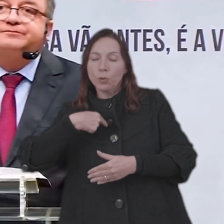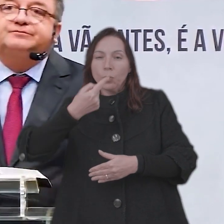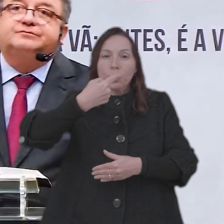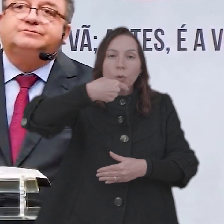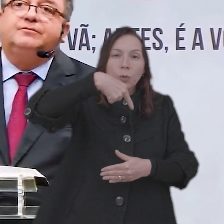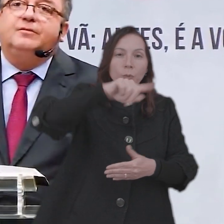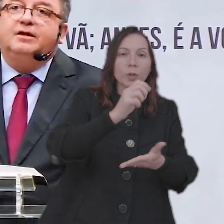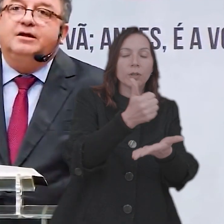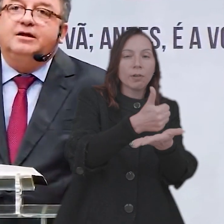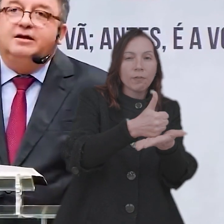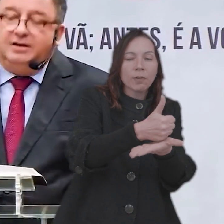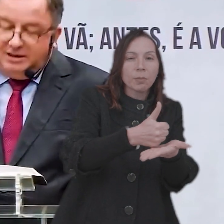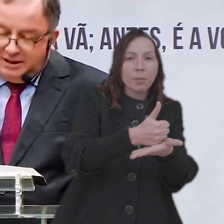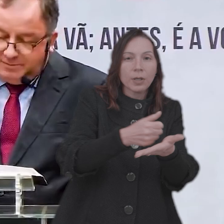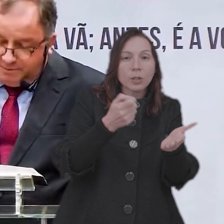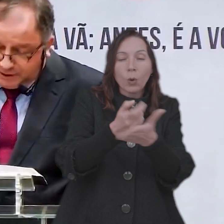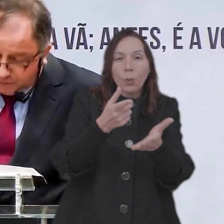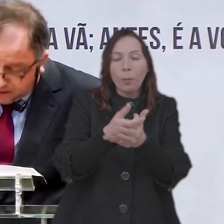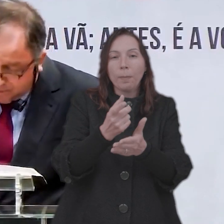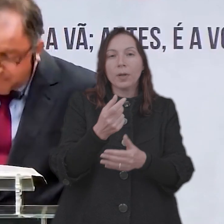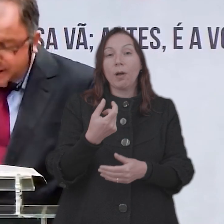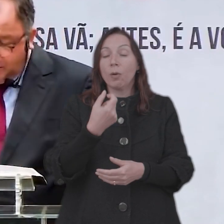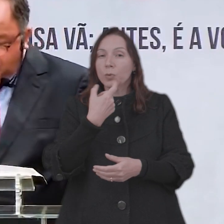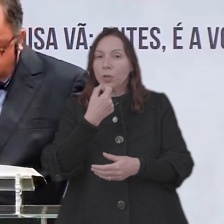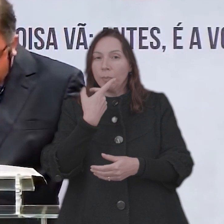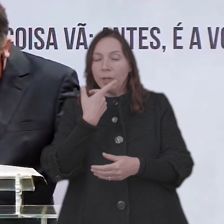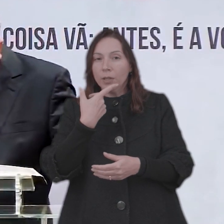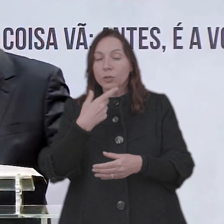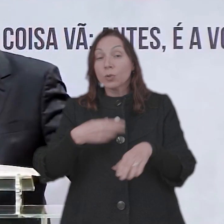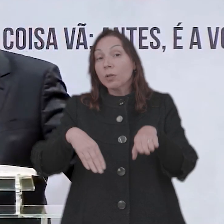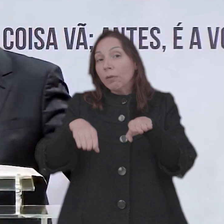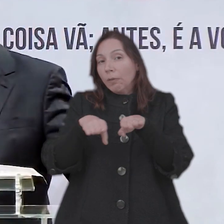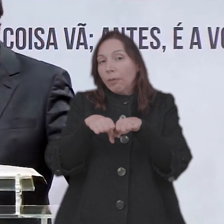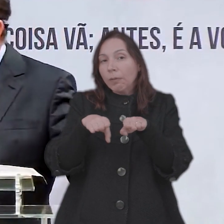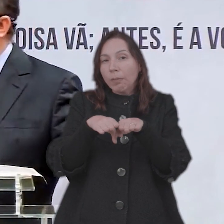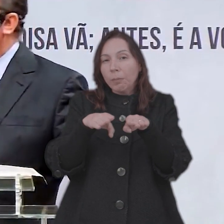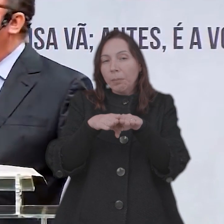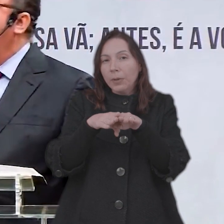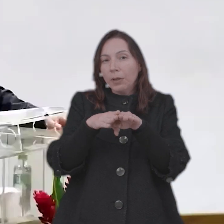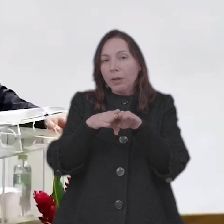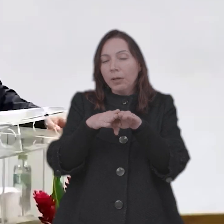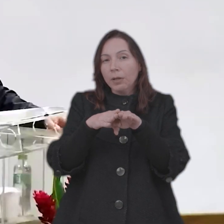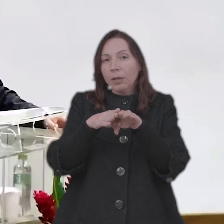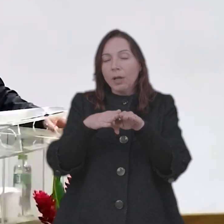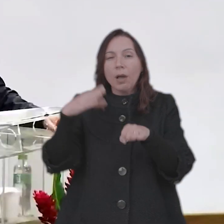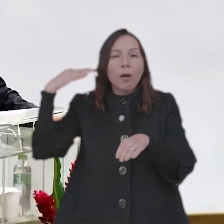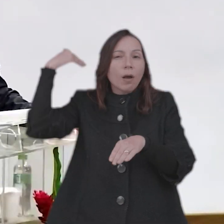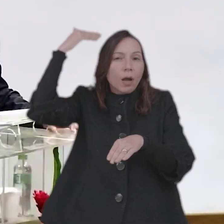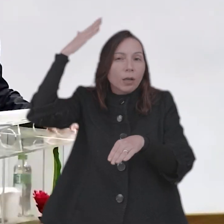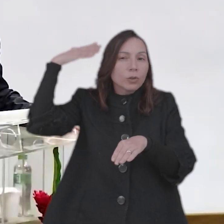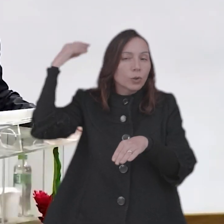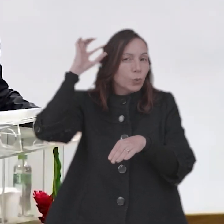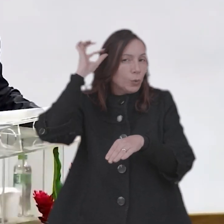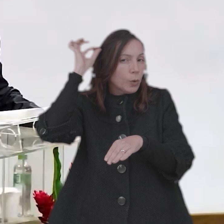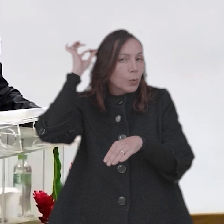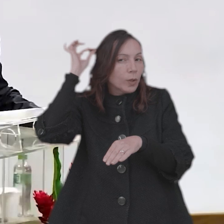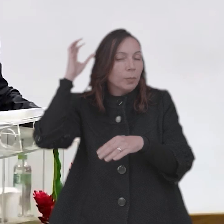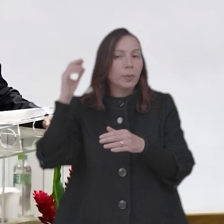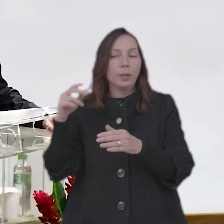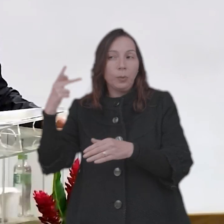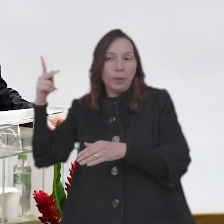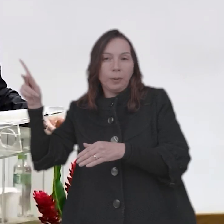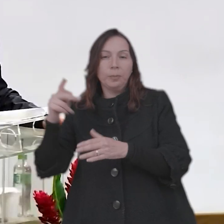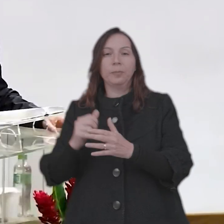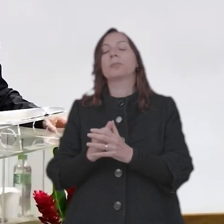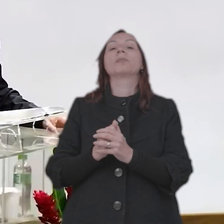remédios e me pediu também para comprar a tintura de cabelo dela.